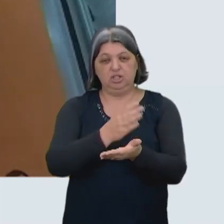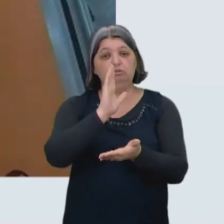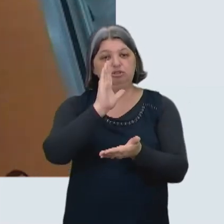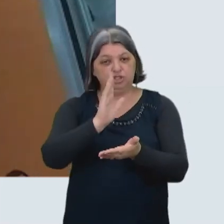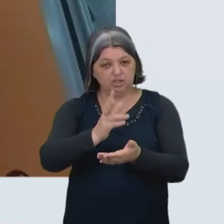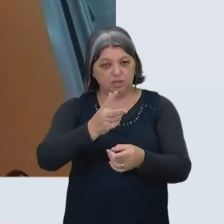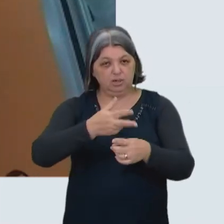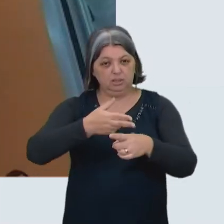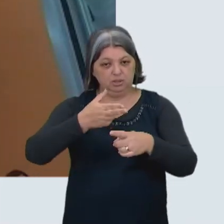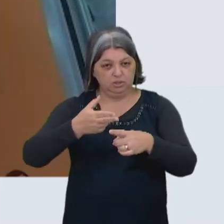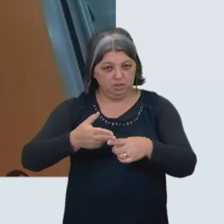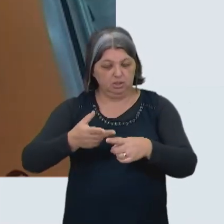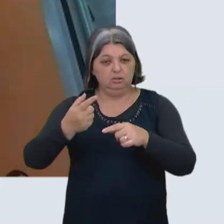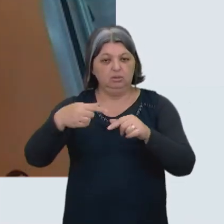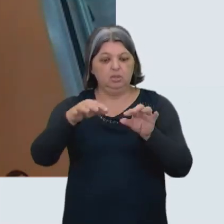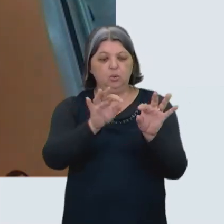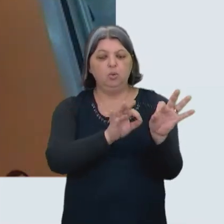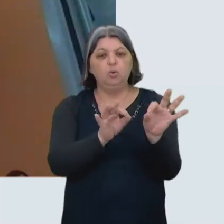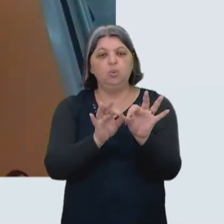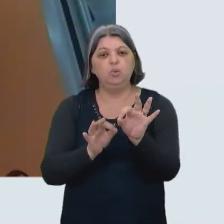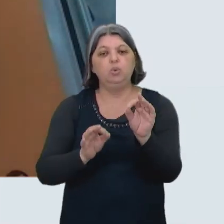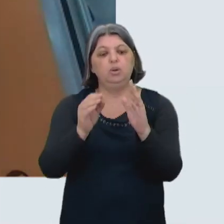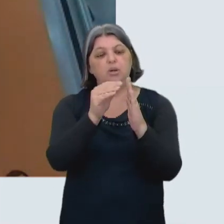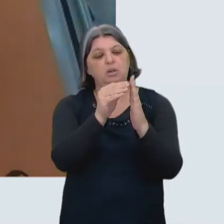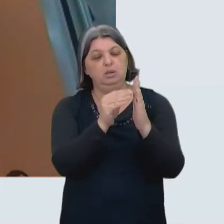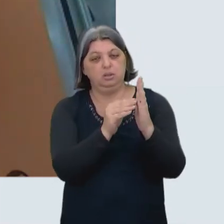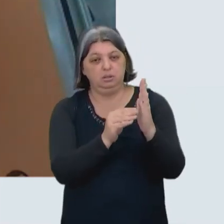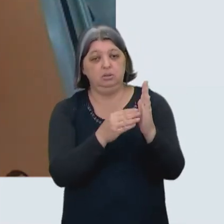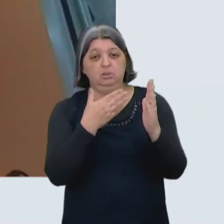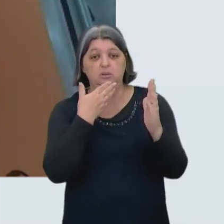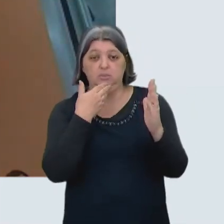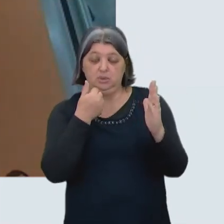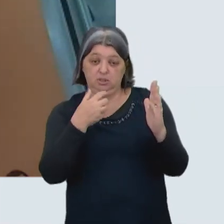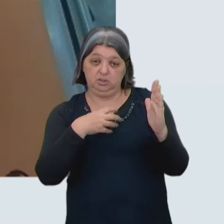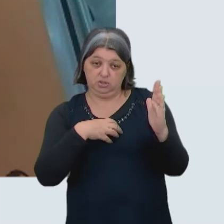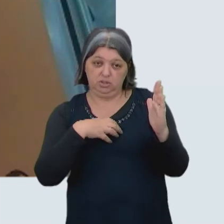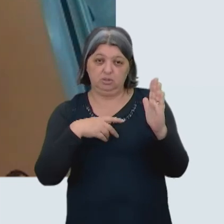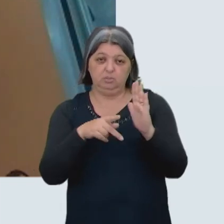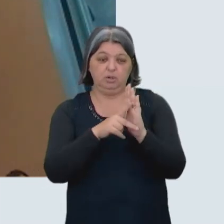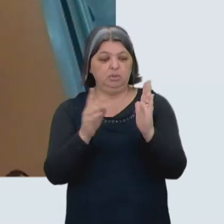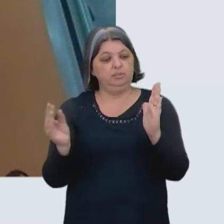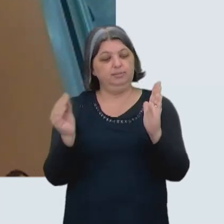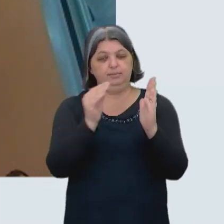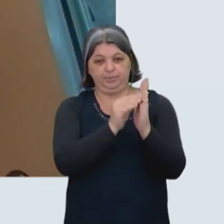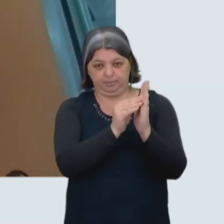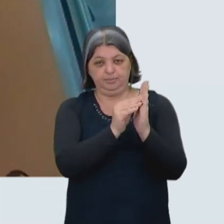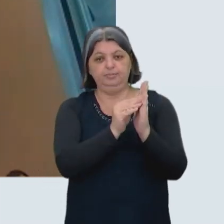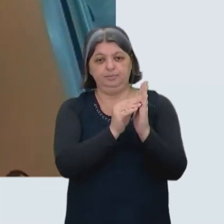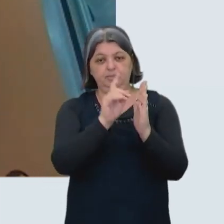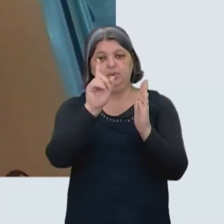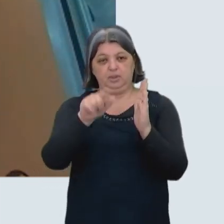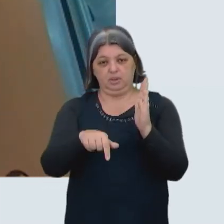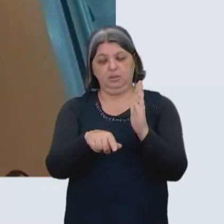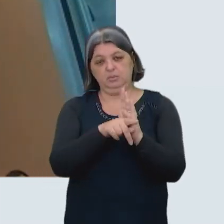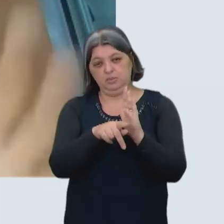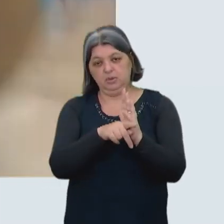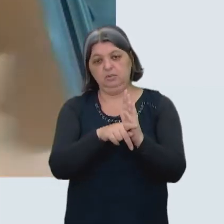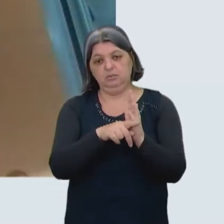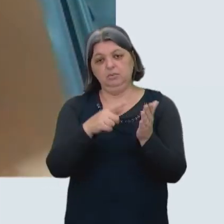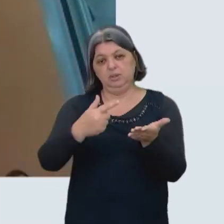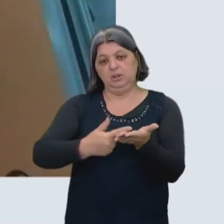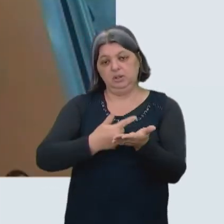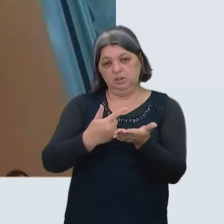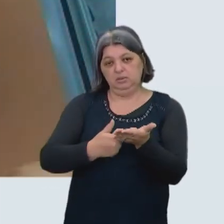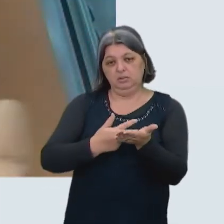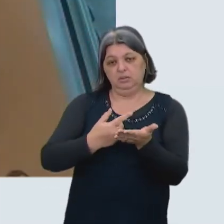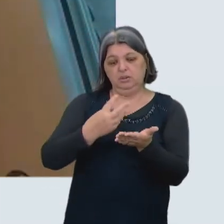e vai diagramar, né? Vai montar ele da melhor forma possível na página. Essa é a diagramação. No caso de um livro, pegar